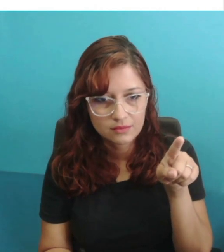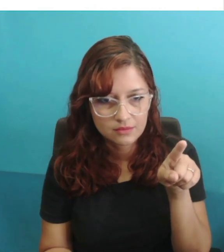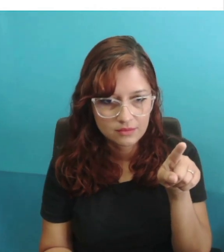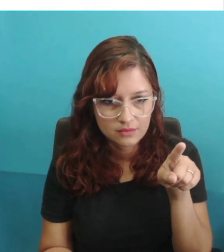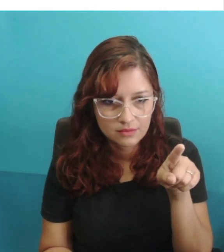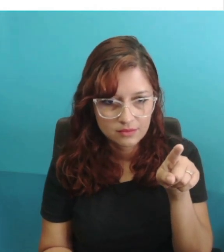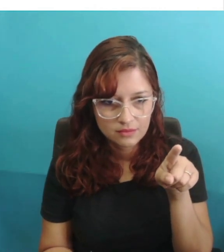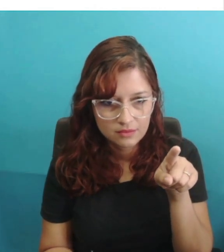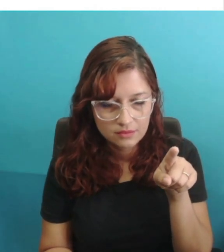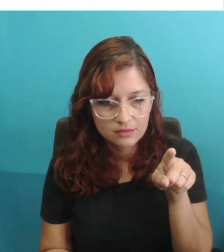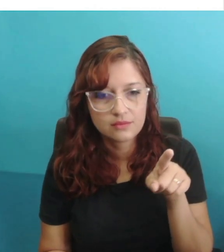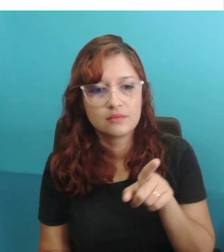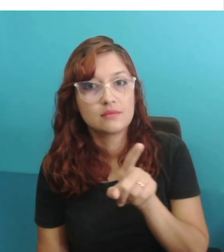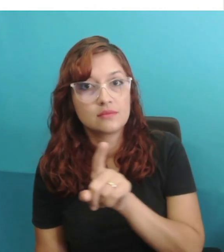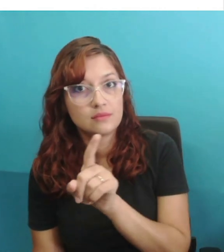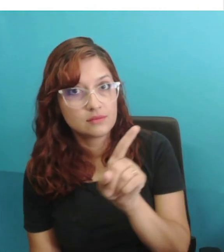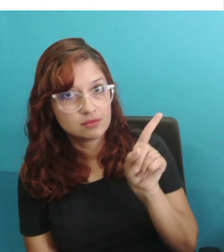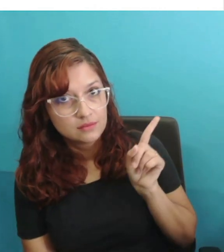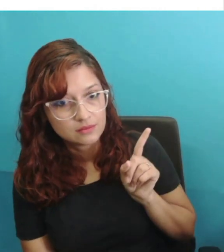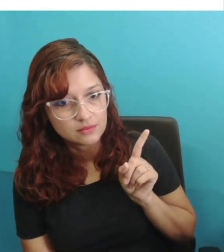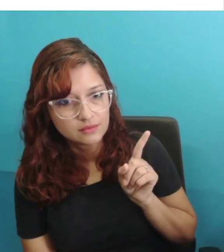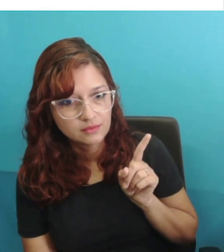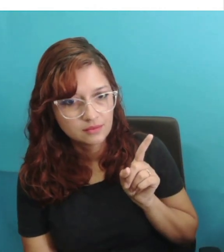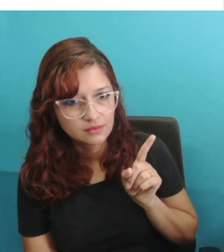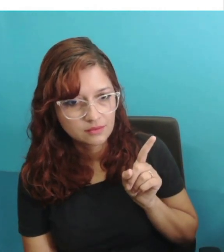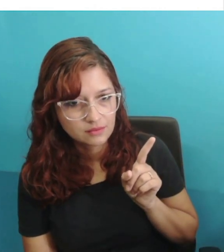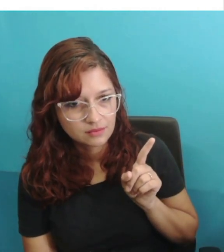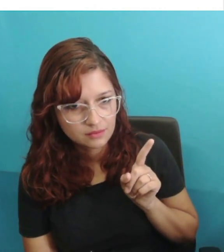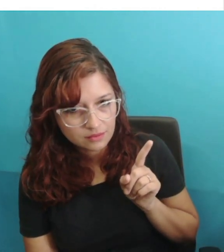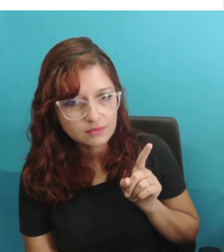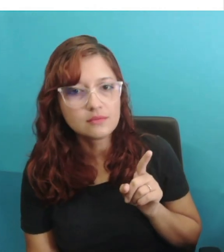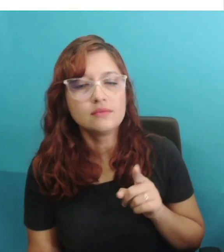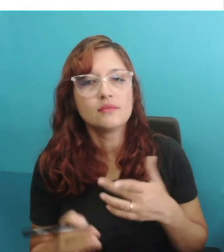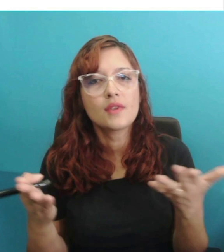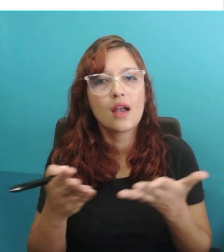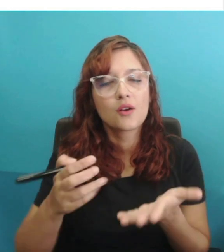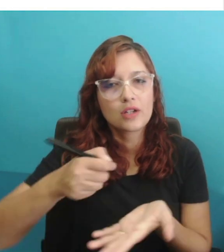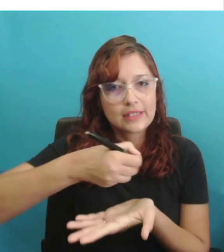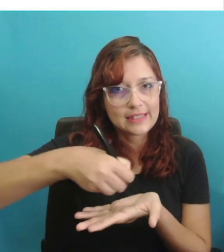vós comeis, eles comem.